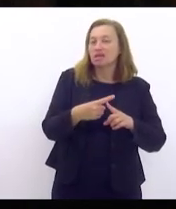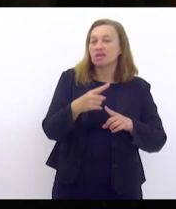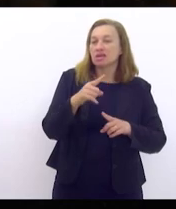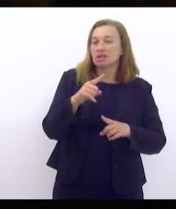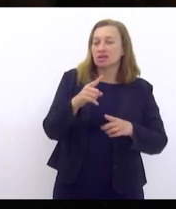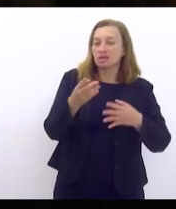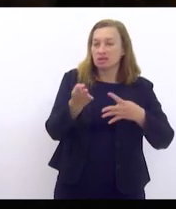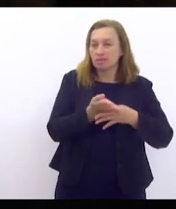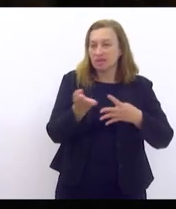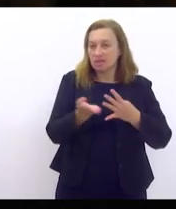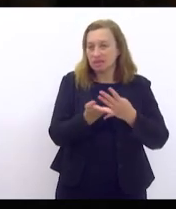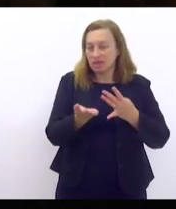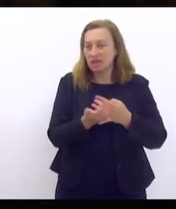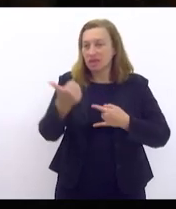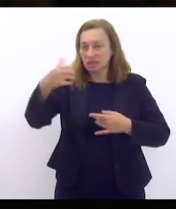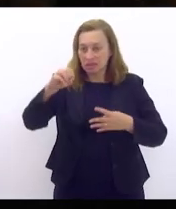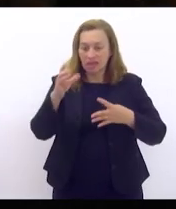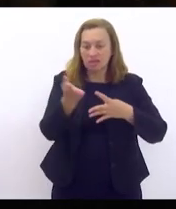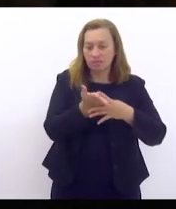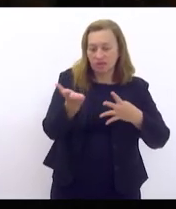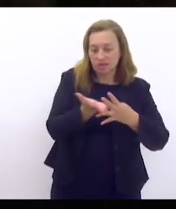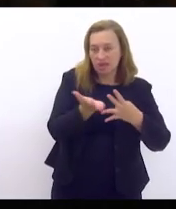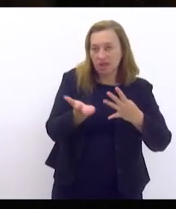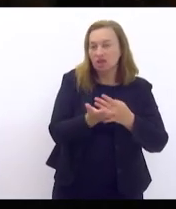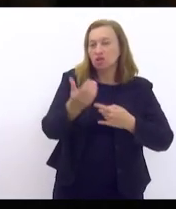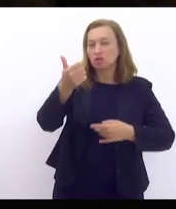207 de 2023